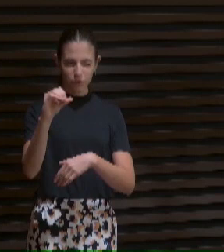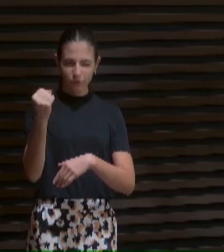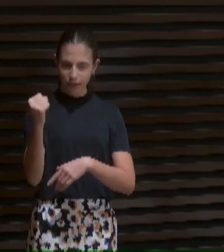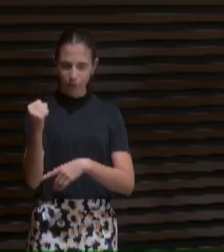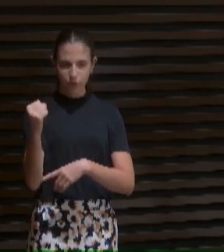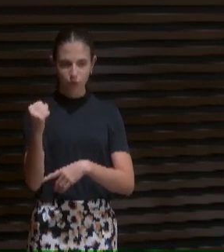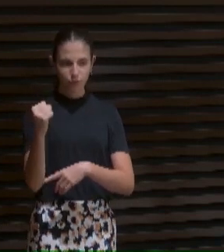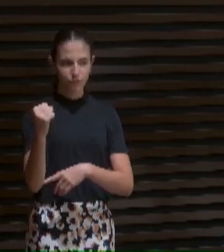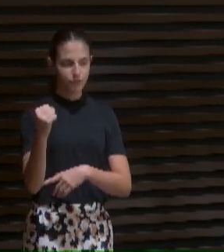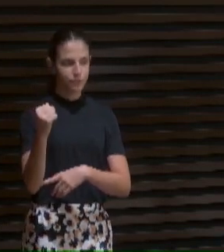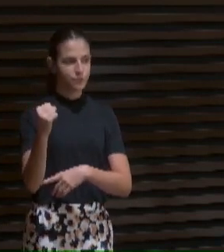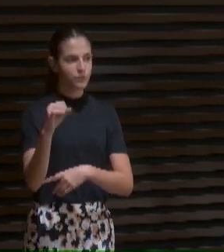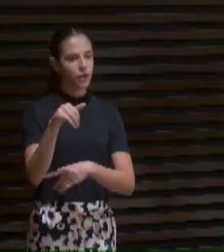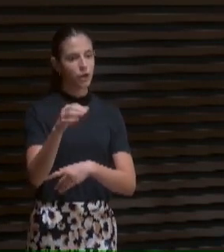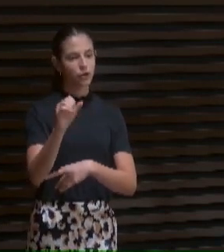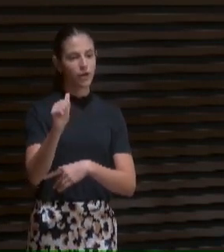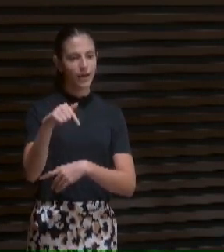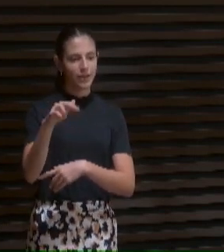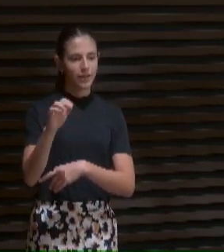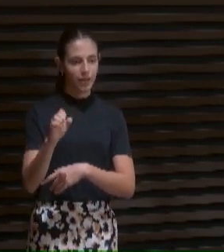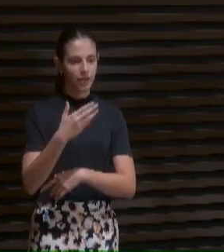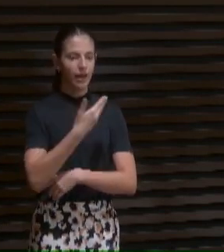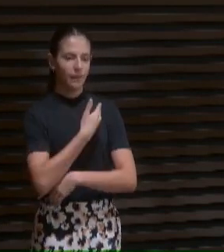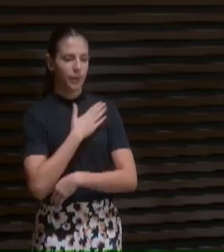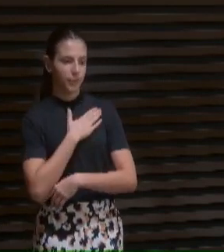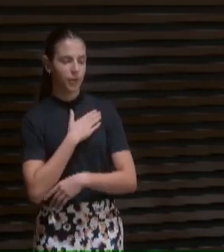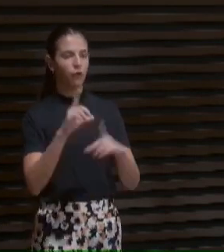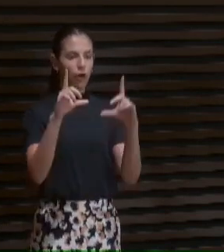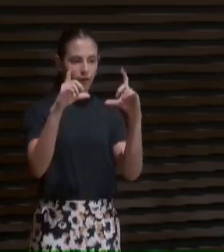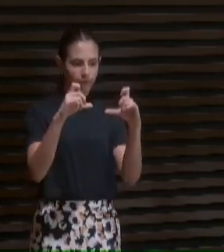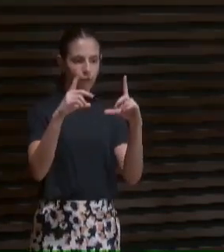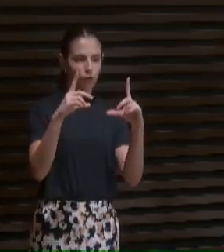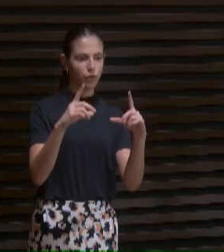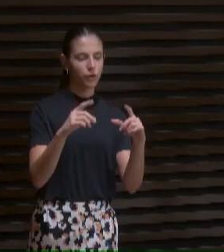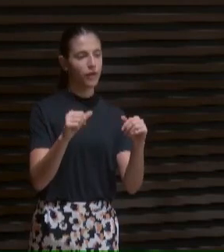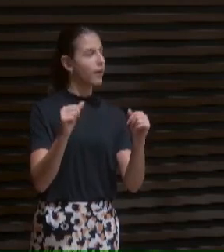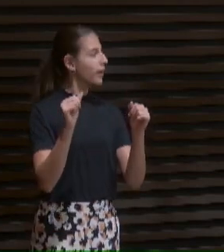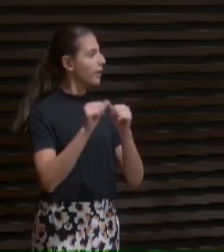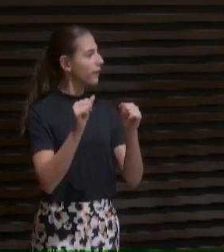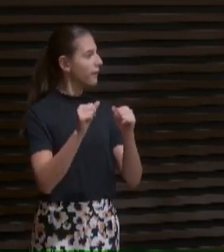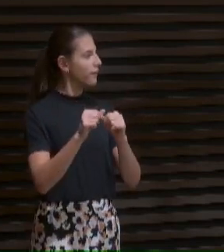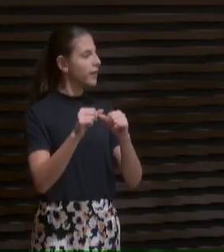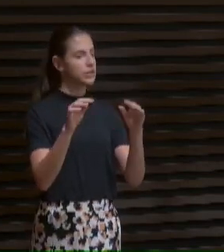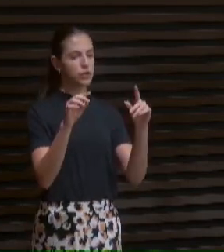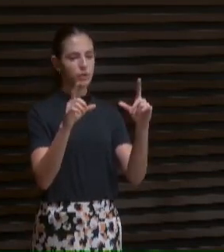1998, o Joaquim Scarpim tirou essa foto e ele mandou fazer para mim este